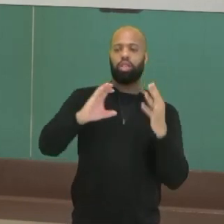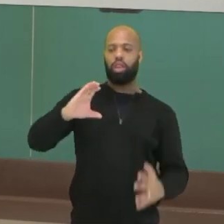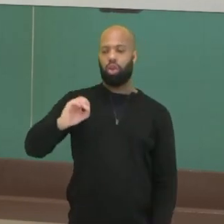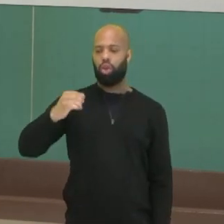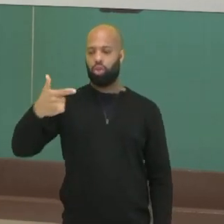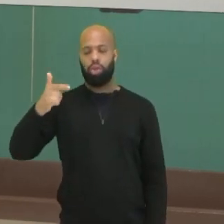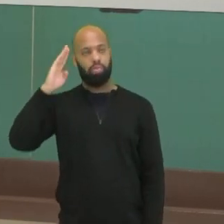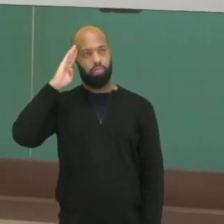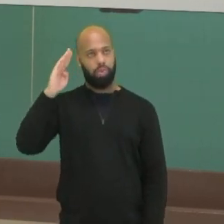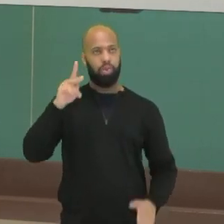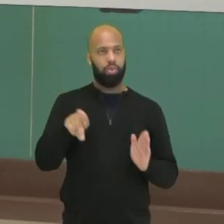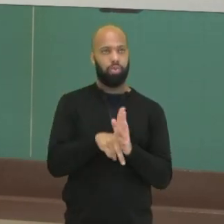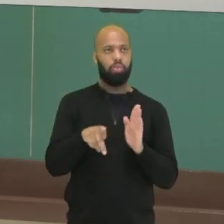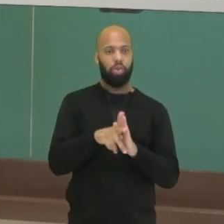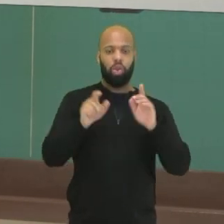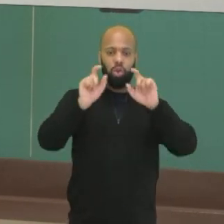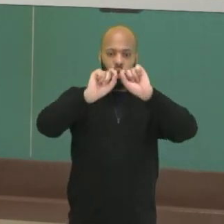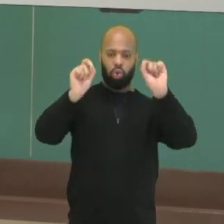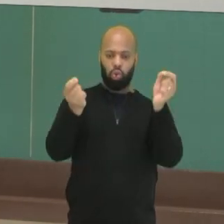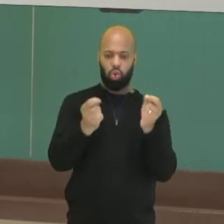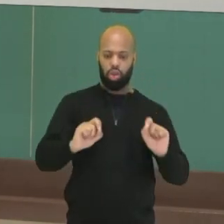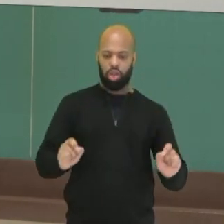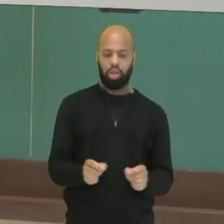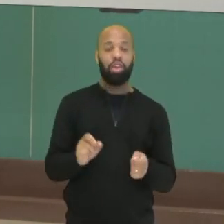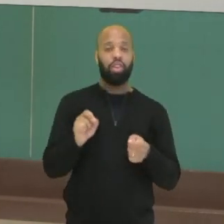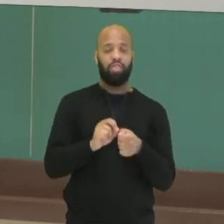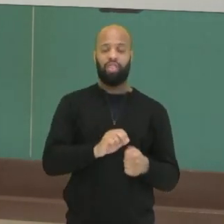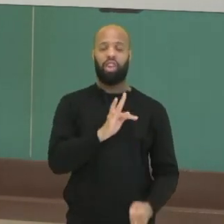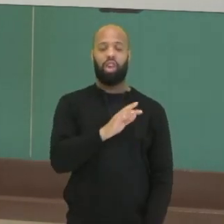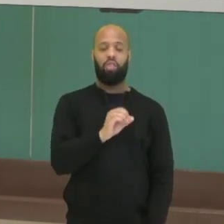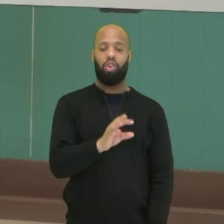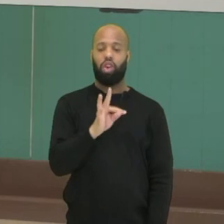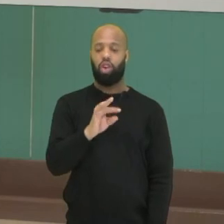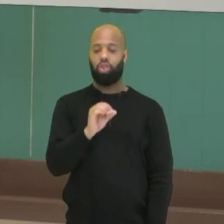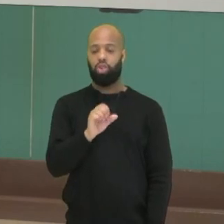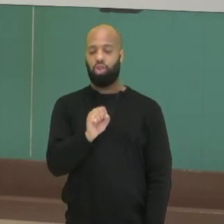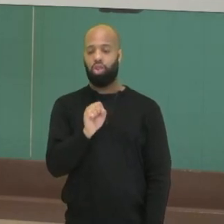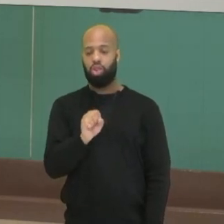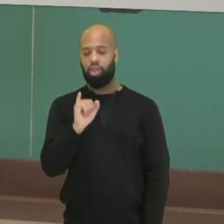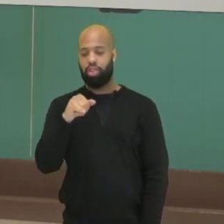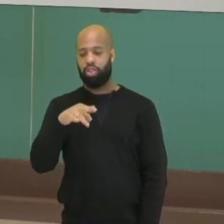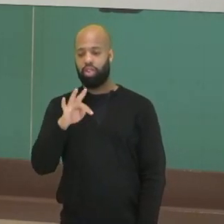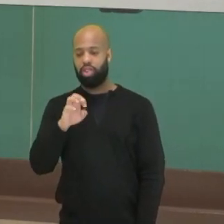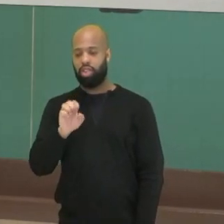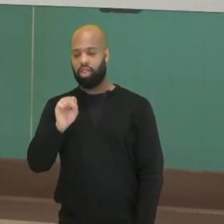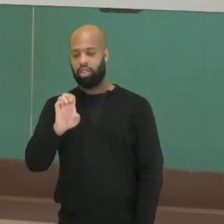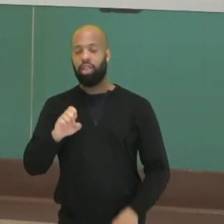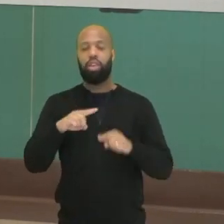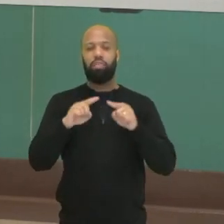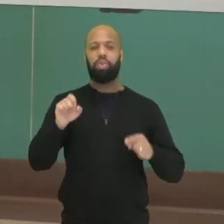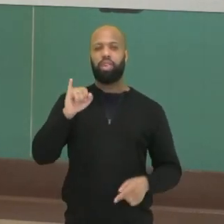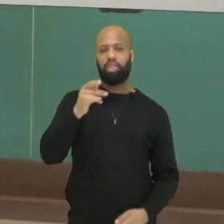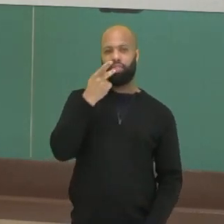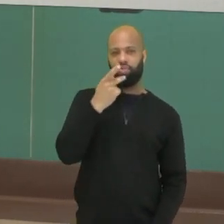principalmente pelos organismos fotossintetizadores. Agora, pense uma coisa, gente. Quando a gente fala em